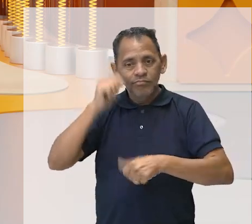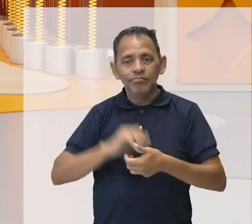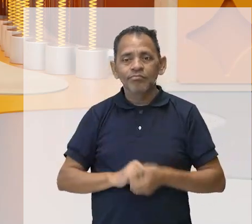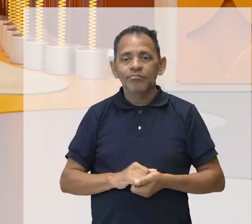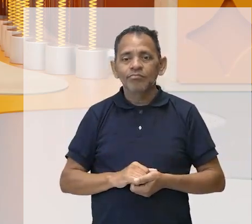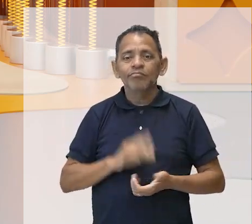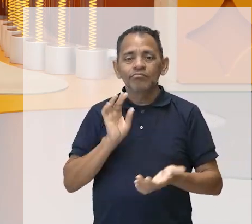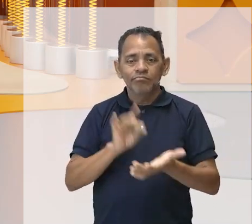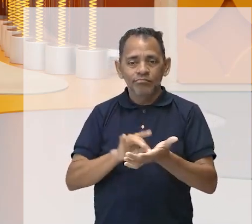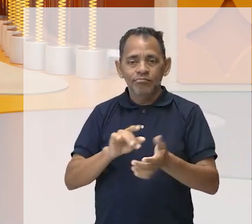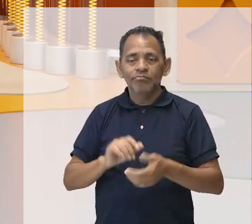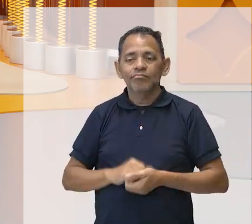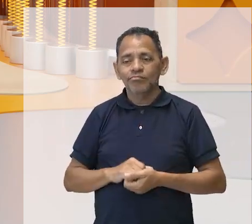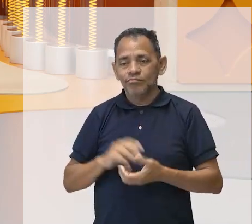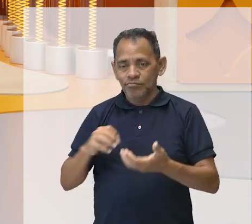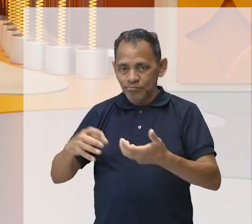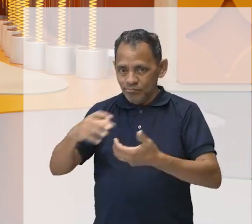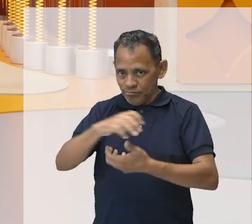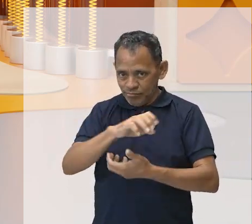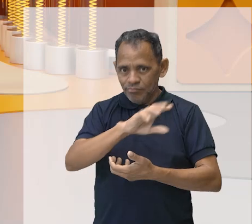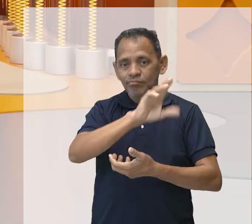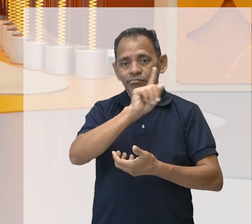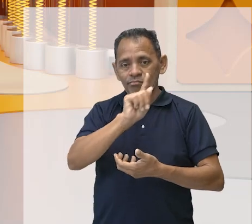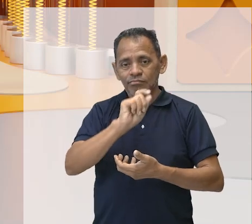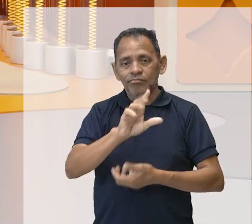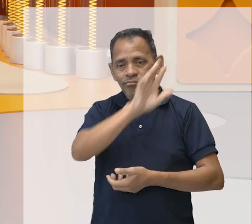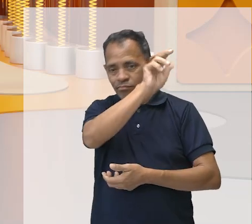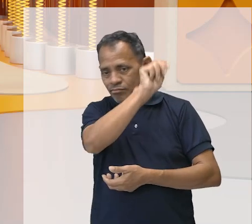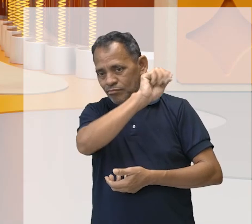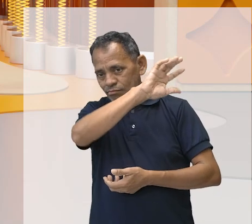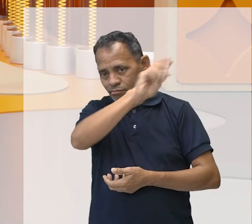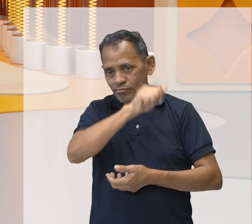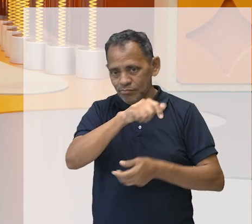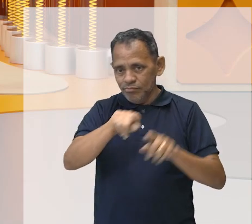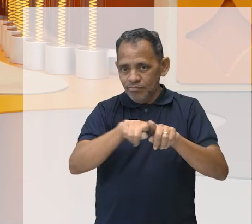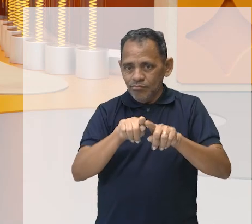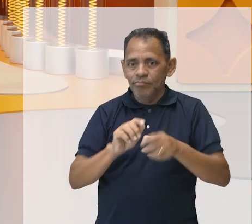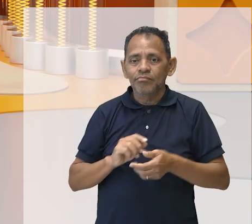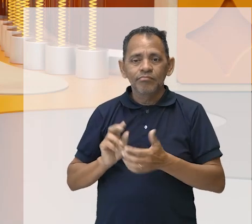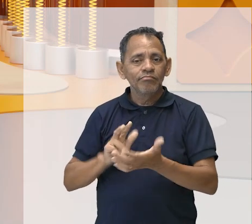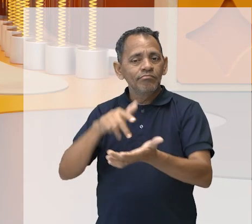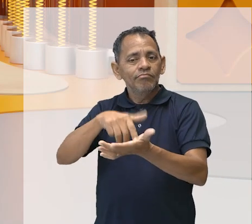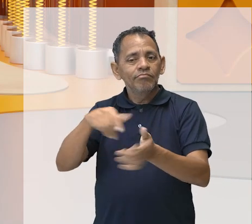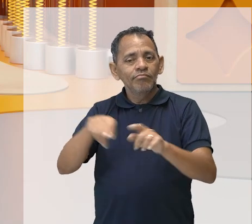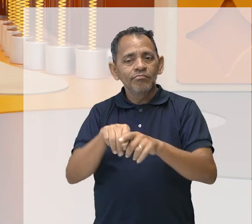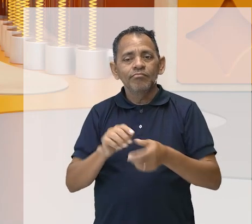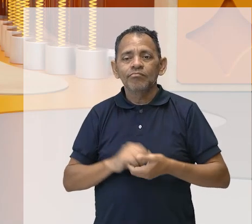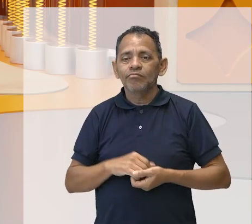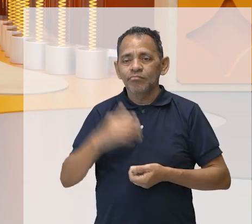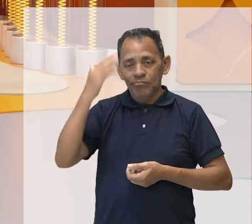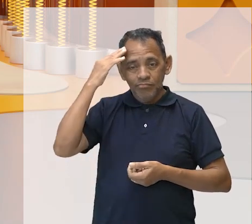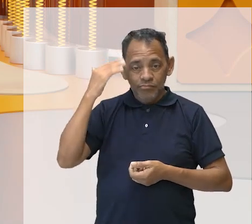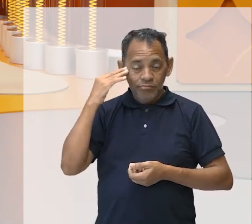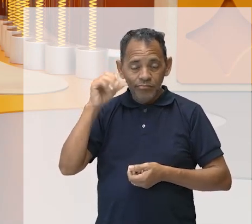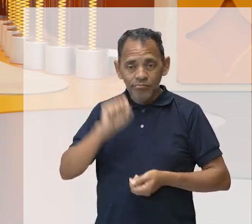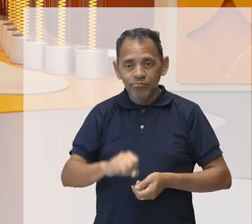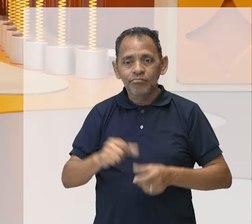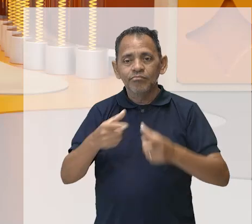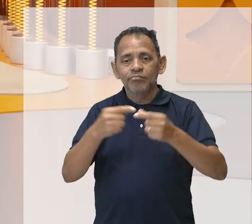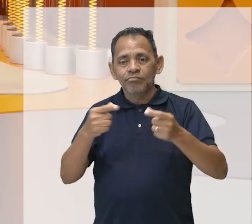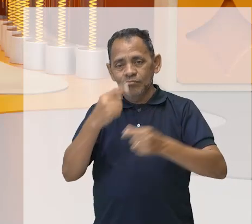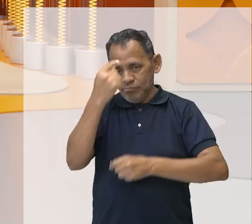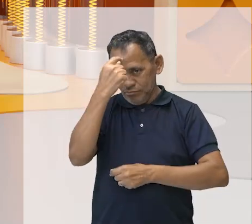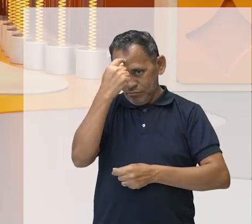continente asiático também começa a ter grande destaque, né? A China, a Coreia do Sul, Japão, a Índia,